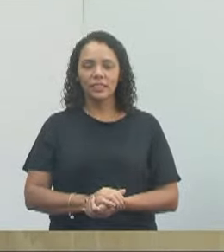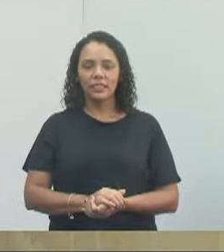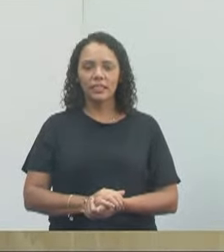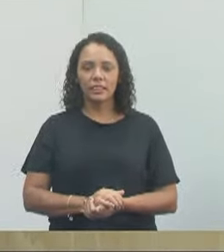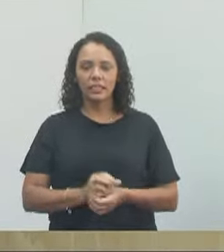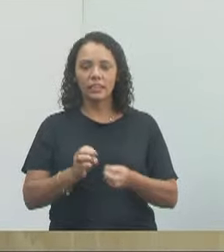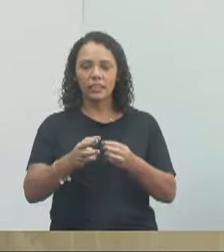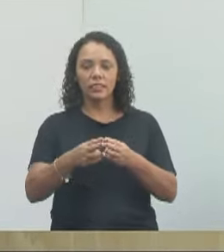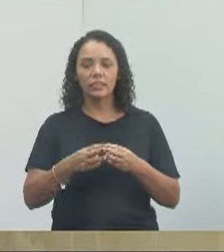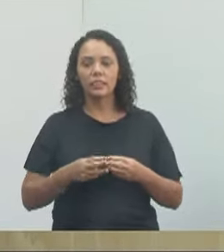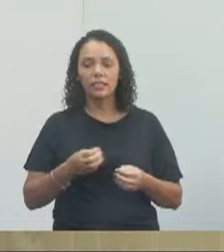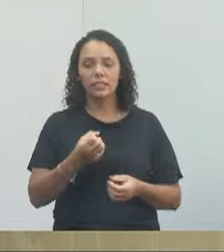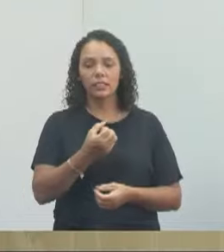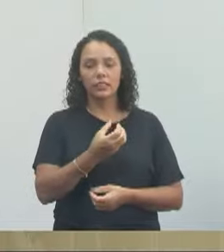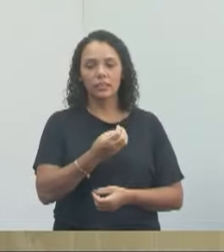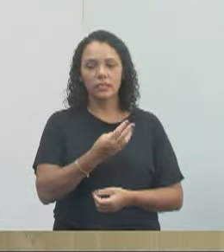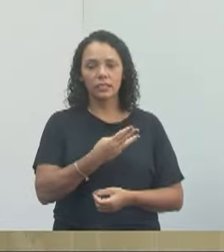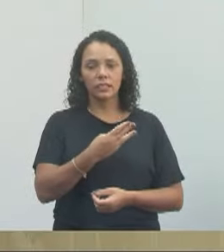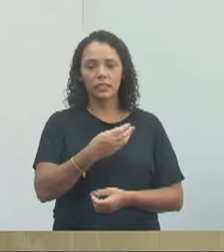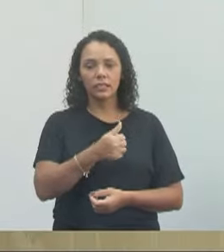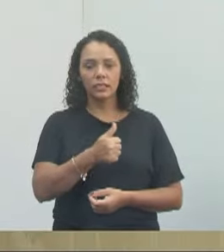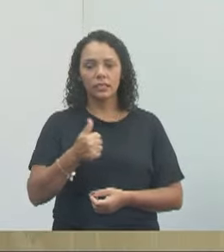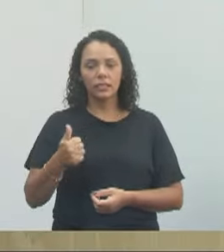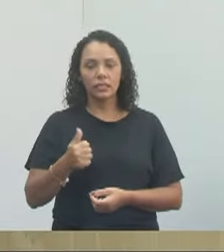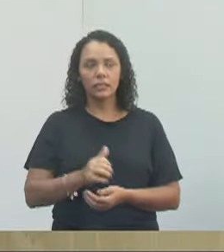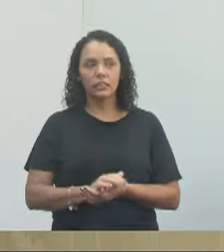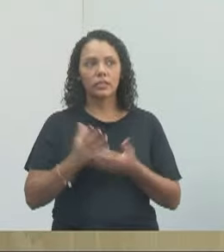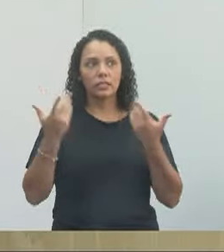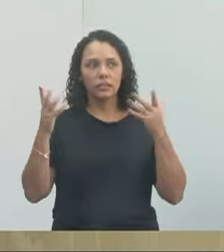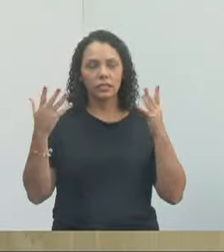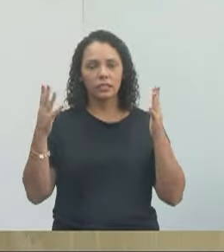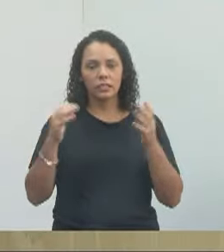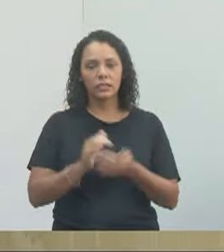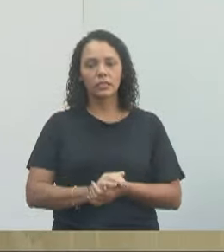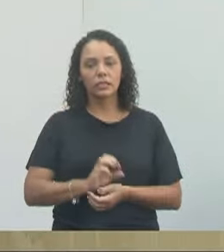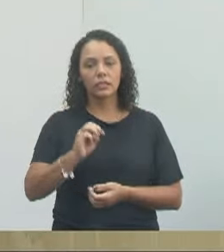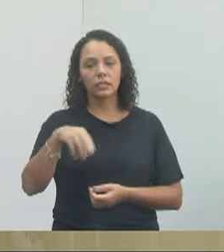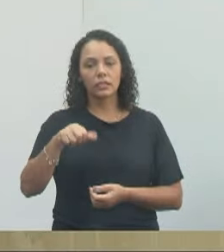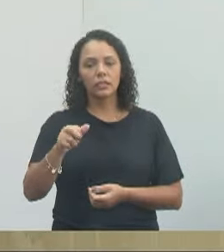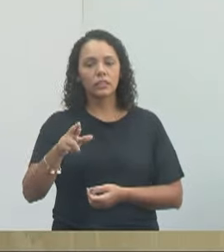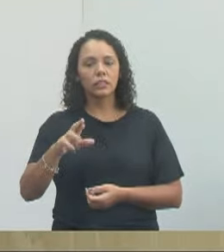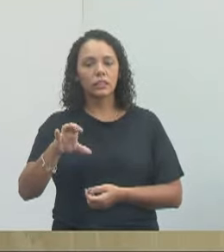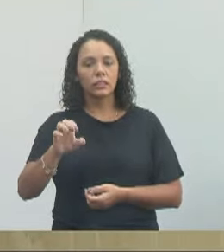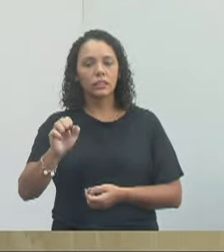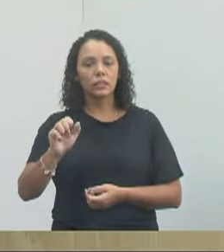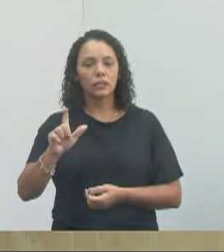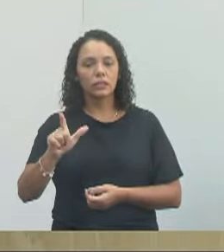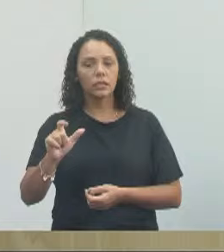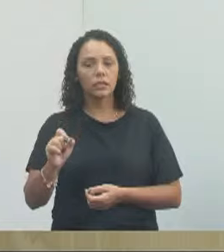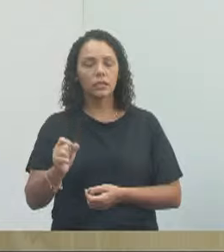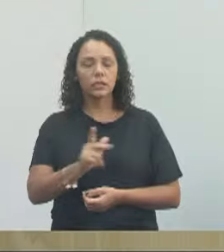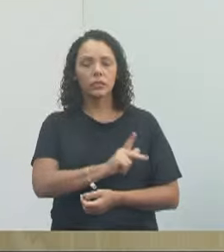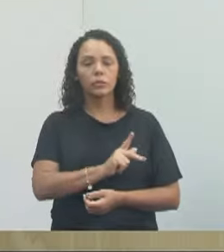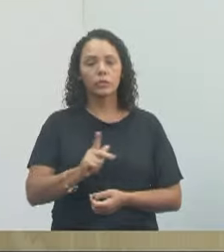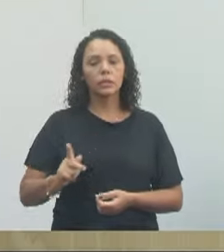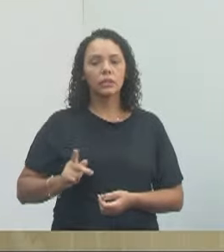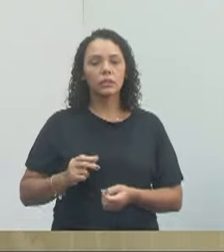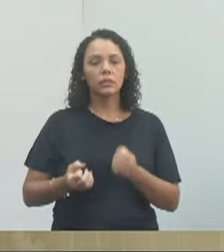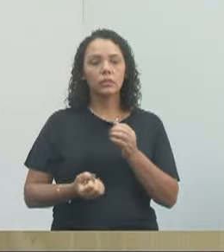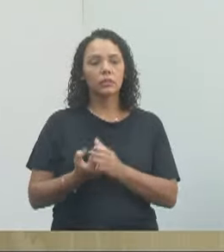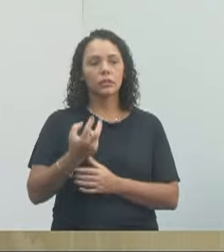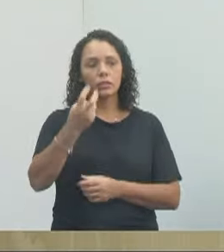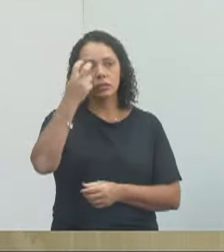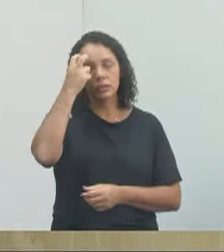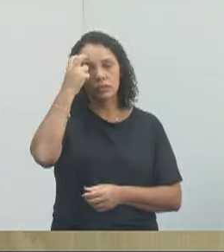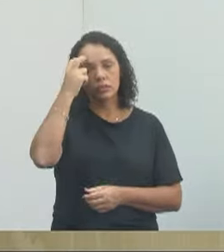Moção 311 Moção congrat relatório o senhor Marcelo Lima presidente da Fundação Cultural de Jacarei e sua